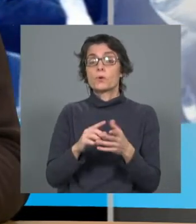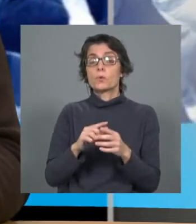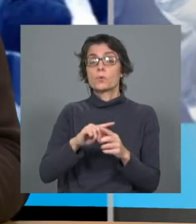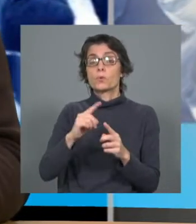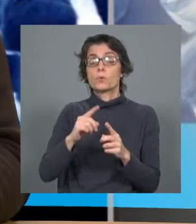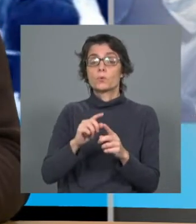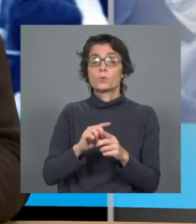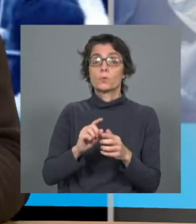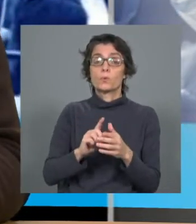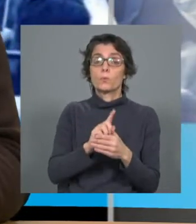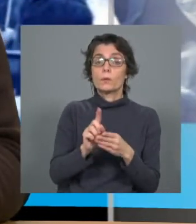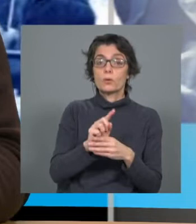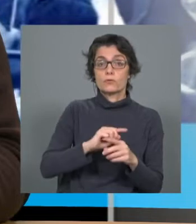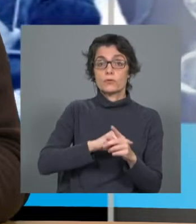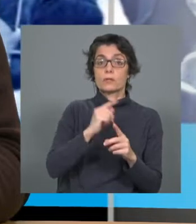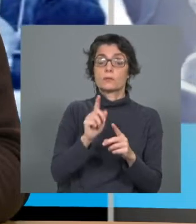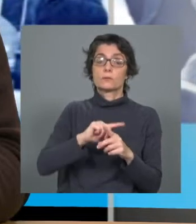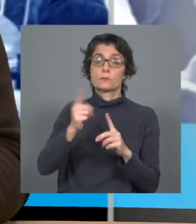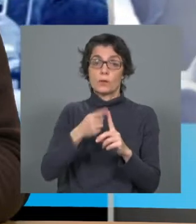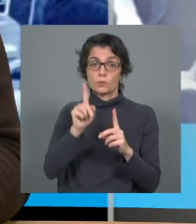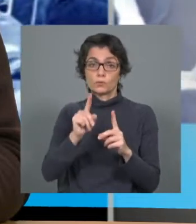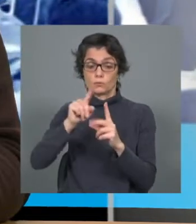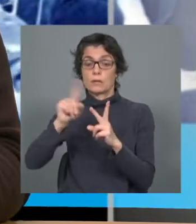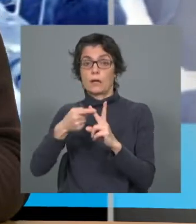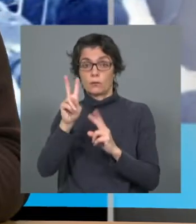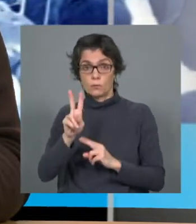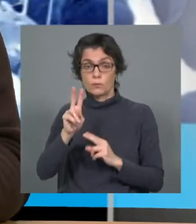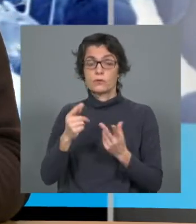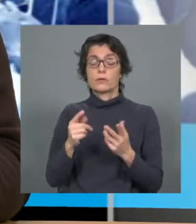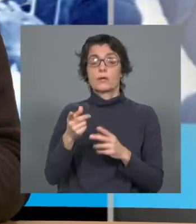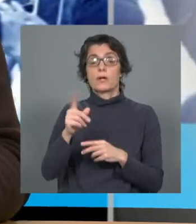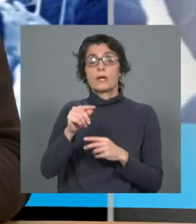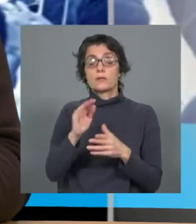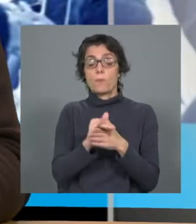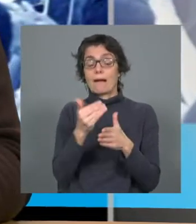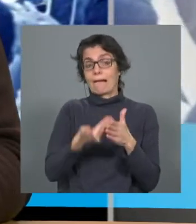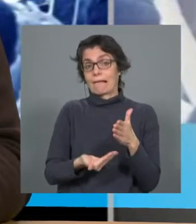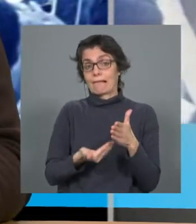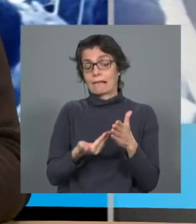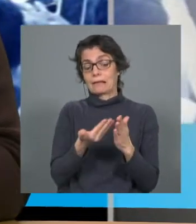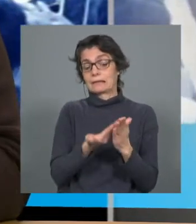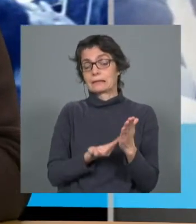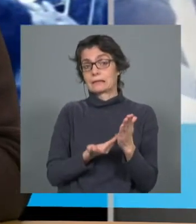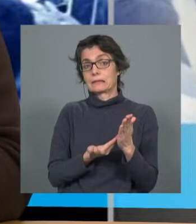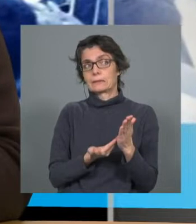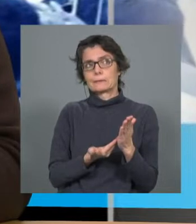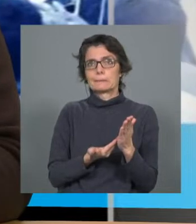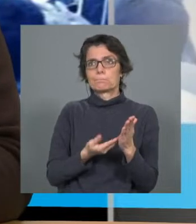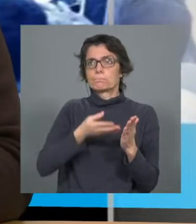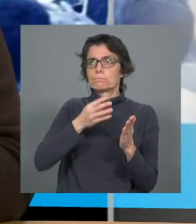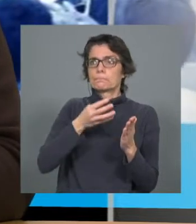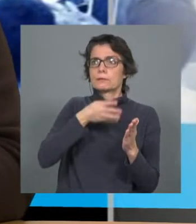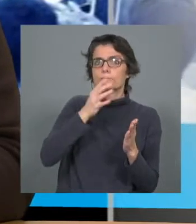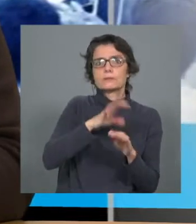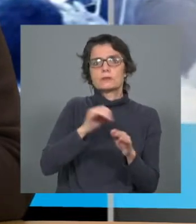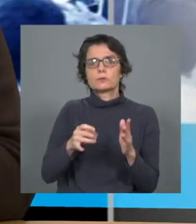e é uma carta que tem muito em conta esta necessidade de tomar